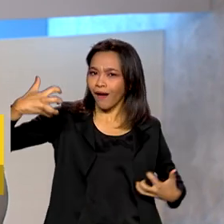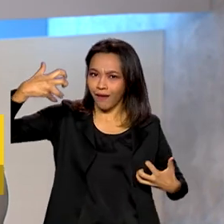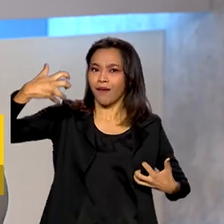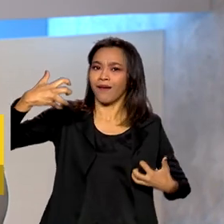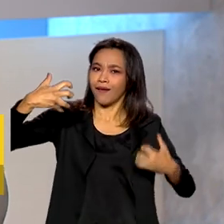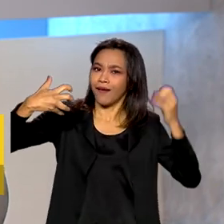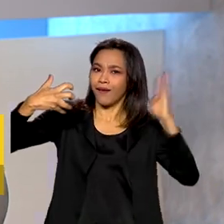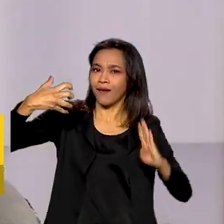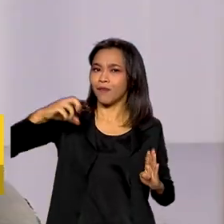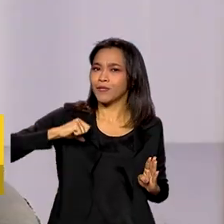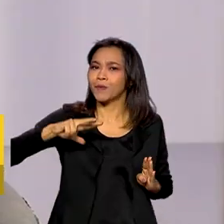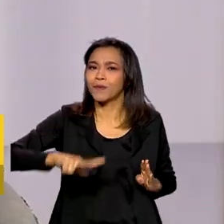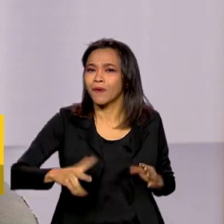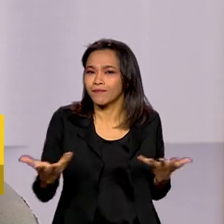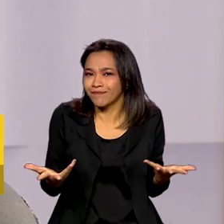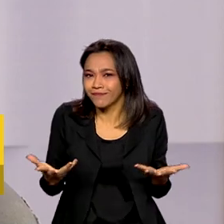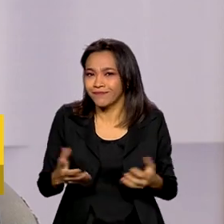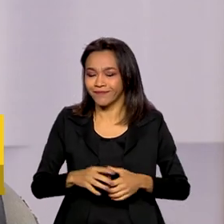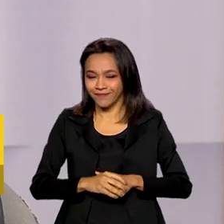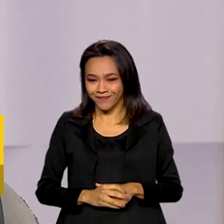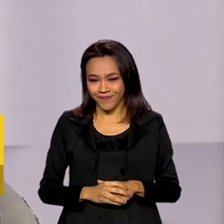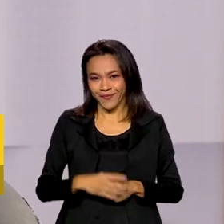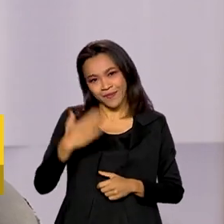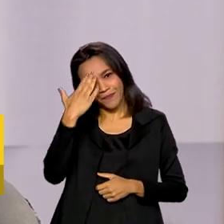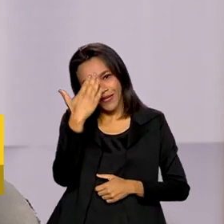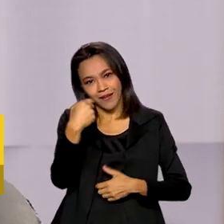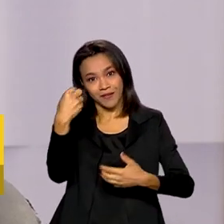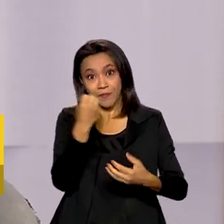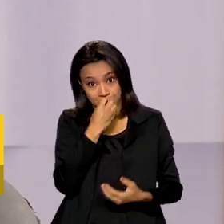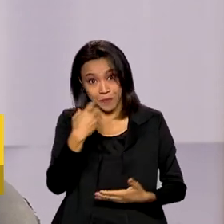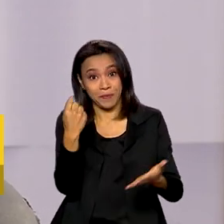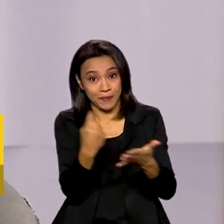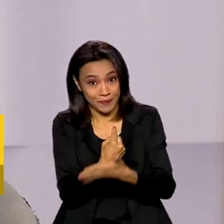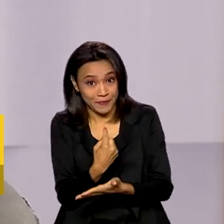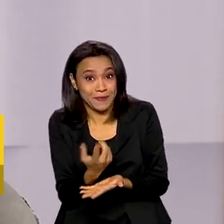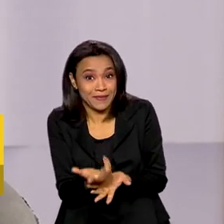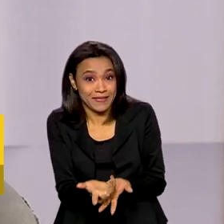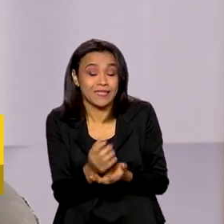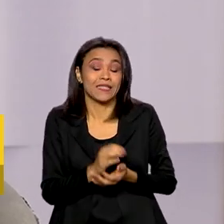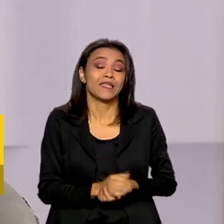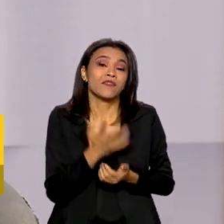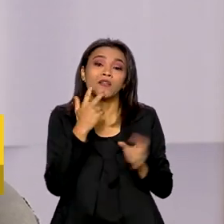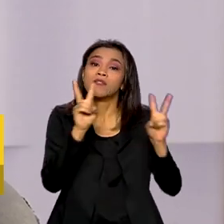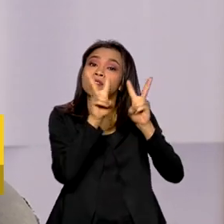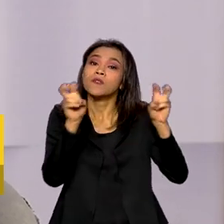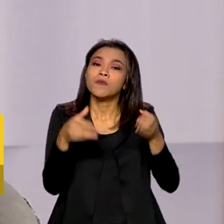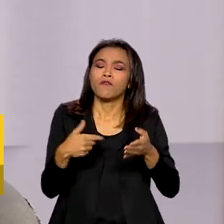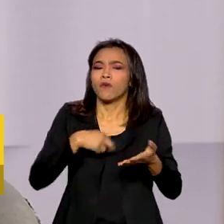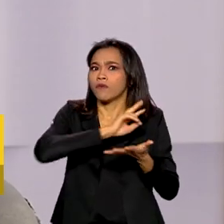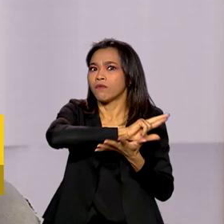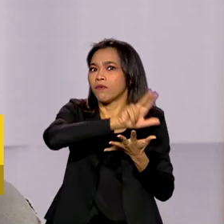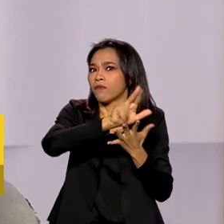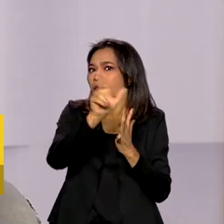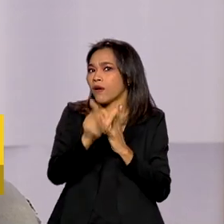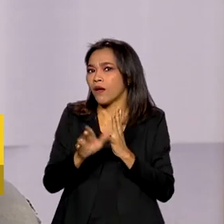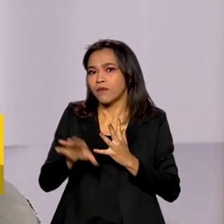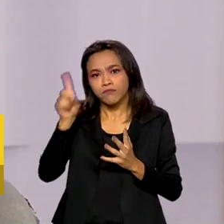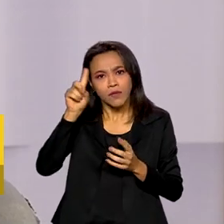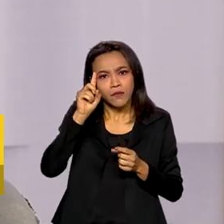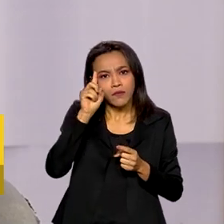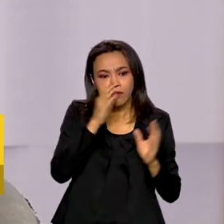isso? Boa pergunta, obrigado, Cat, pela oportunidade de falar sobre isso, porque, na verdade, foram muitas datas importantes, mesmo